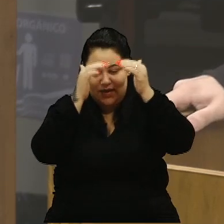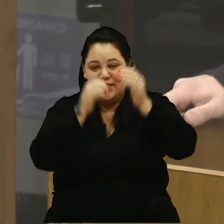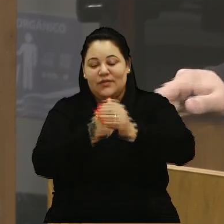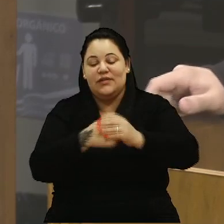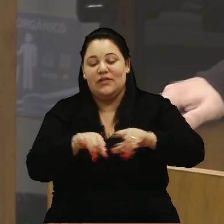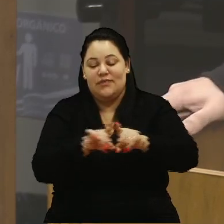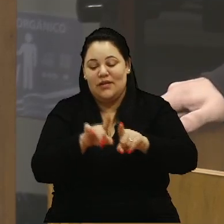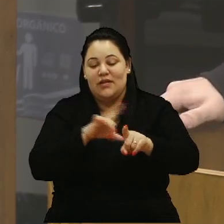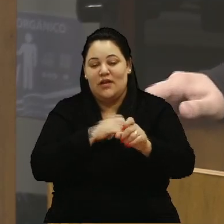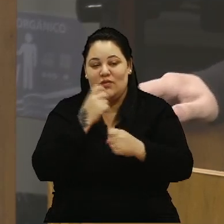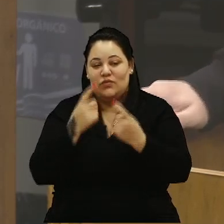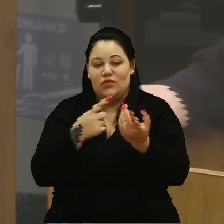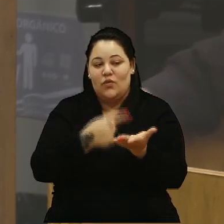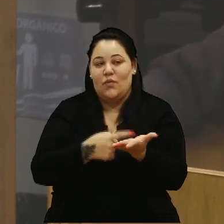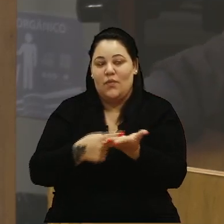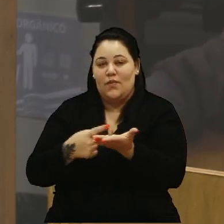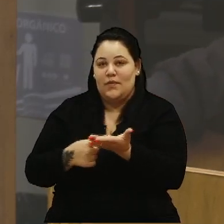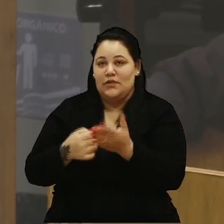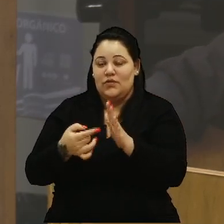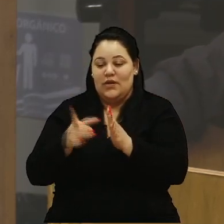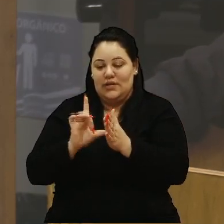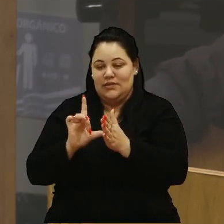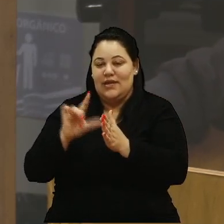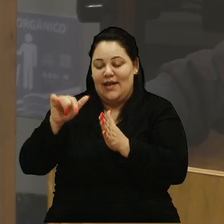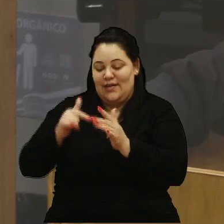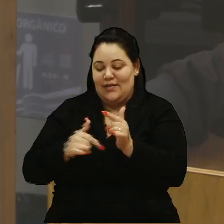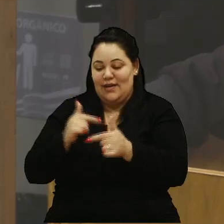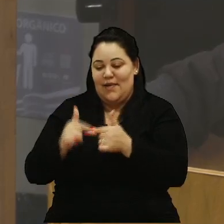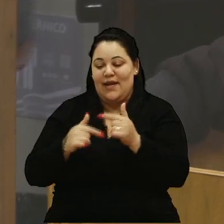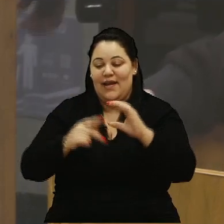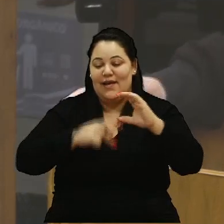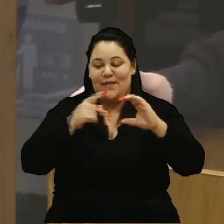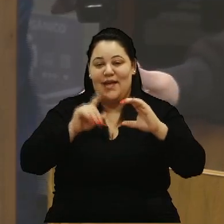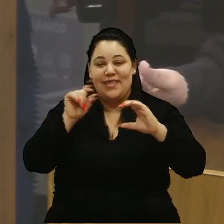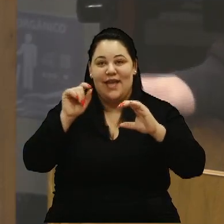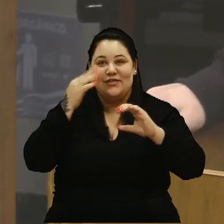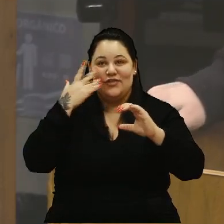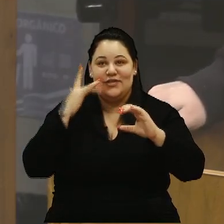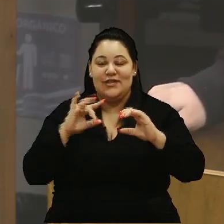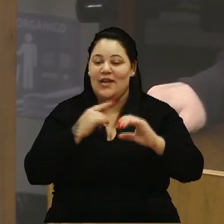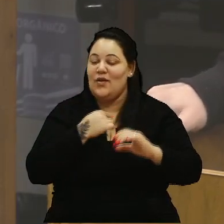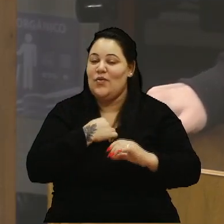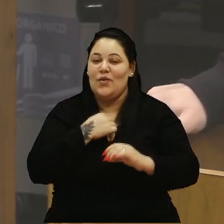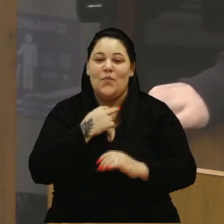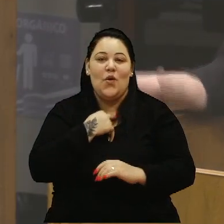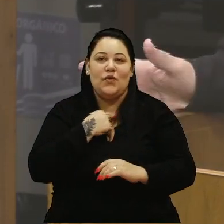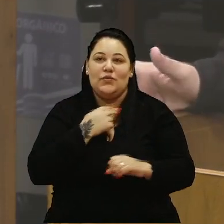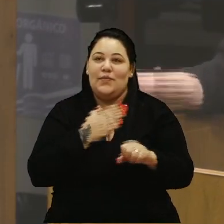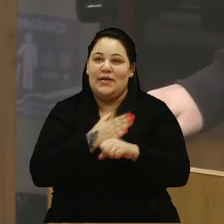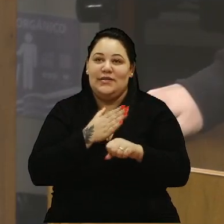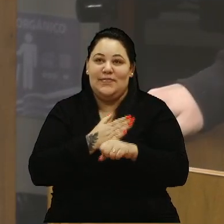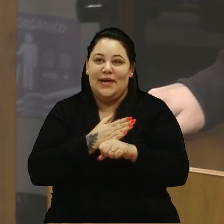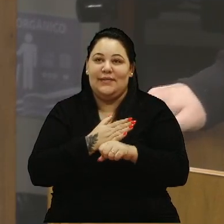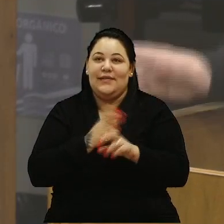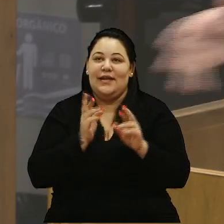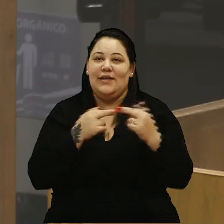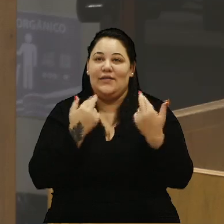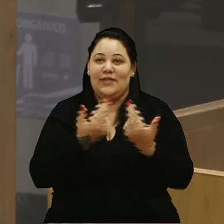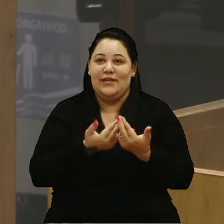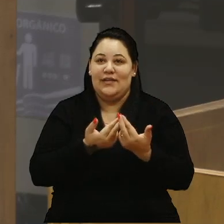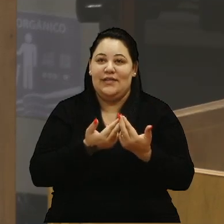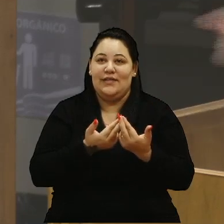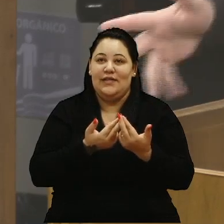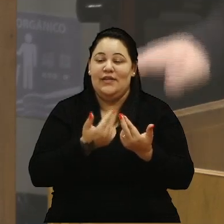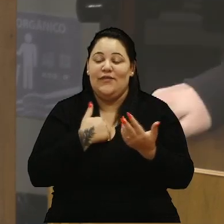compromissos anteriormente ao exercício da Câmara, um compromisso de 10 dias que me impede de comparecer às sessões, e eu fiquei em um dilema entre faltar